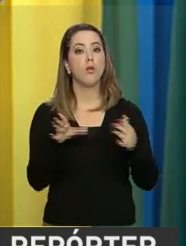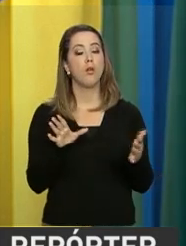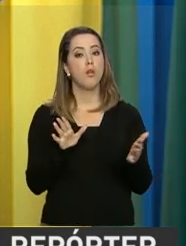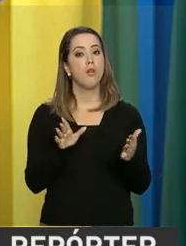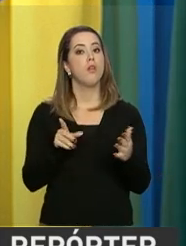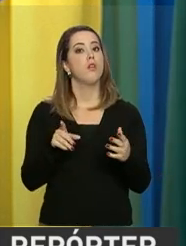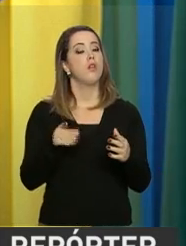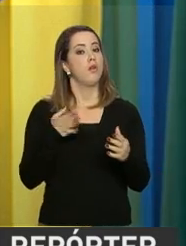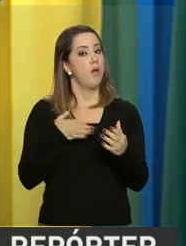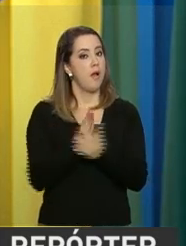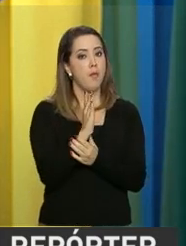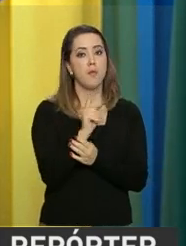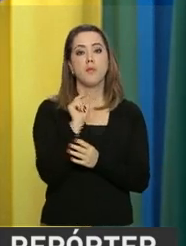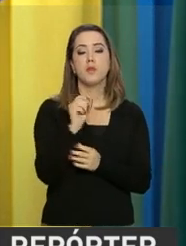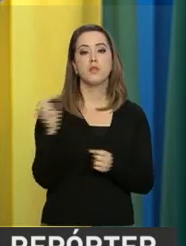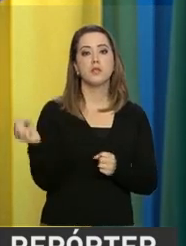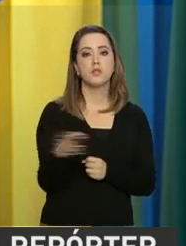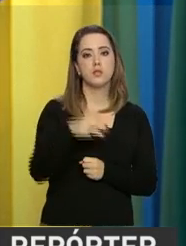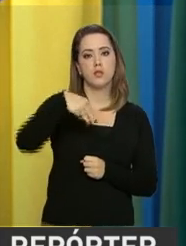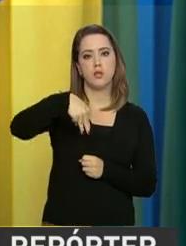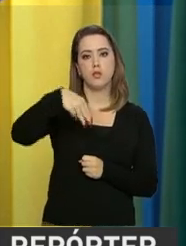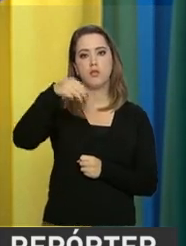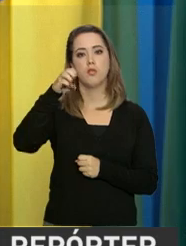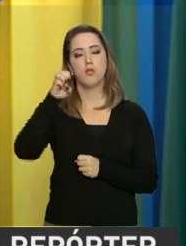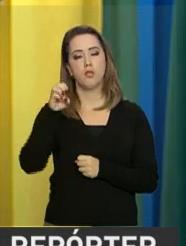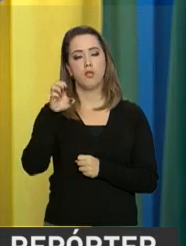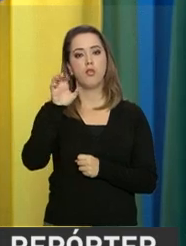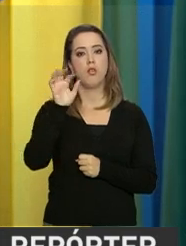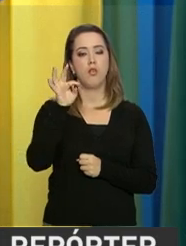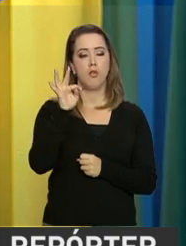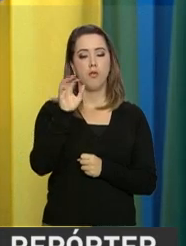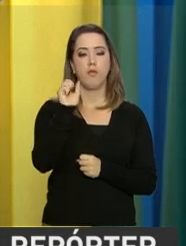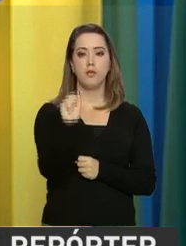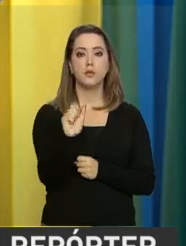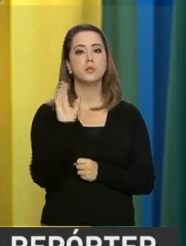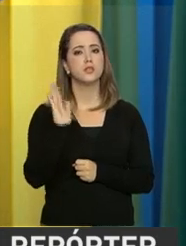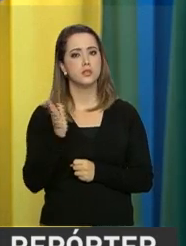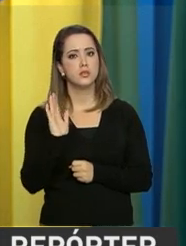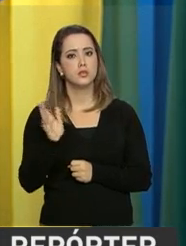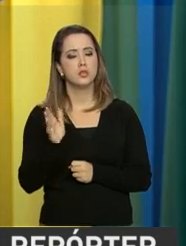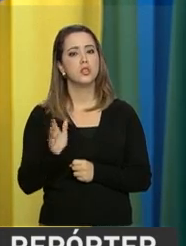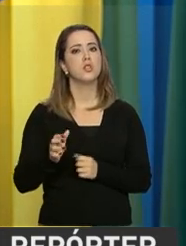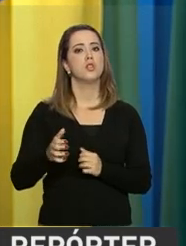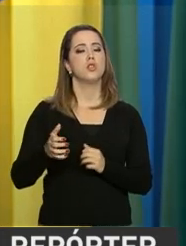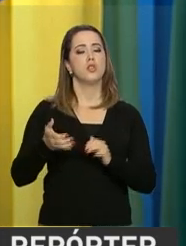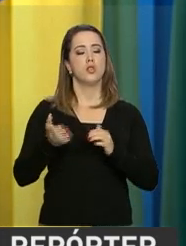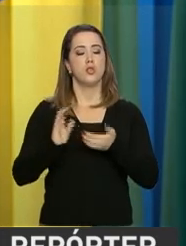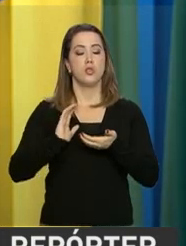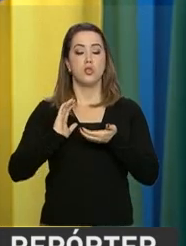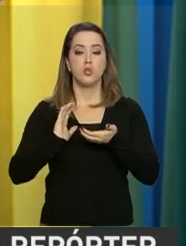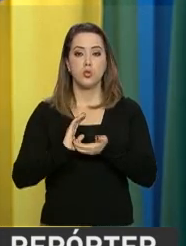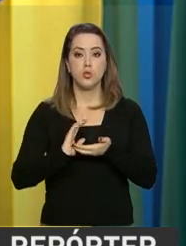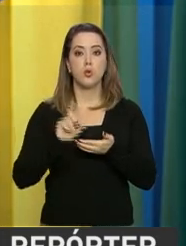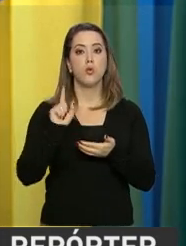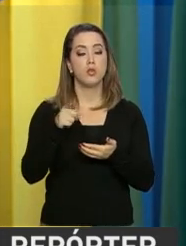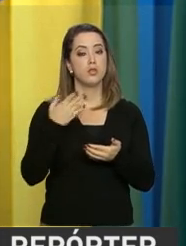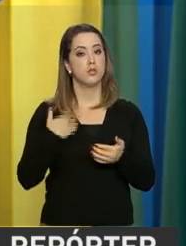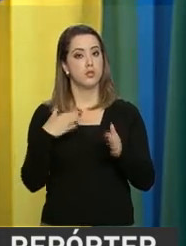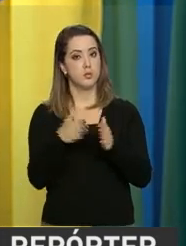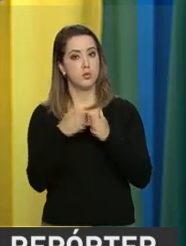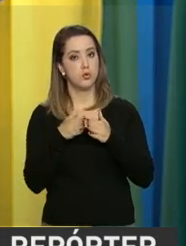da nova meta fiscal e estamos caminhando também ao congresso projeto que limita